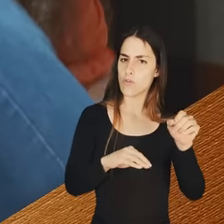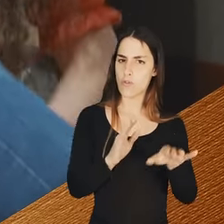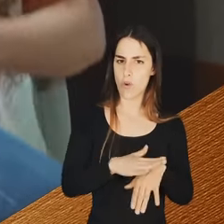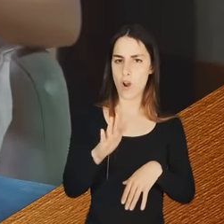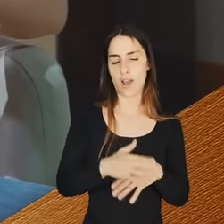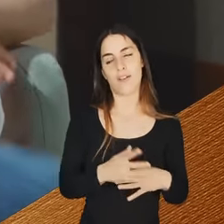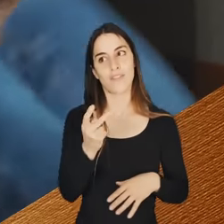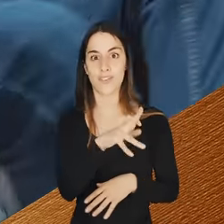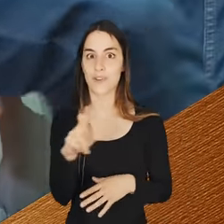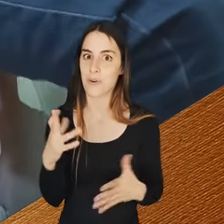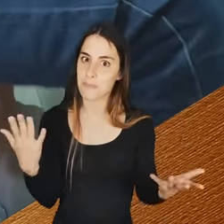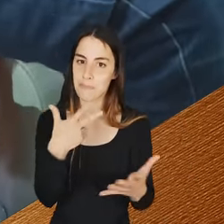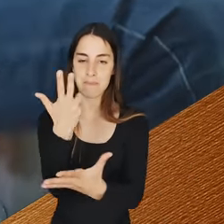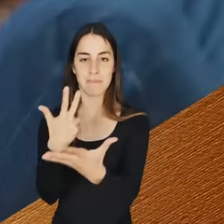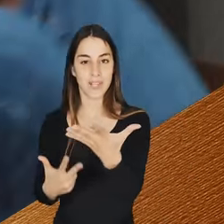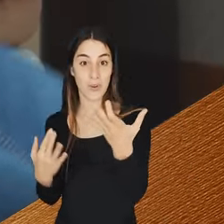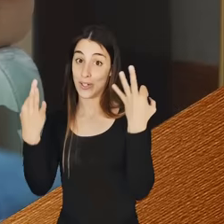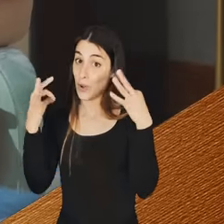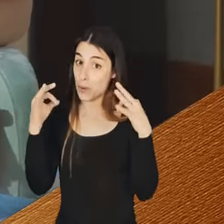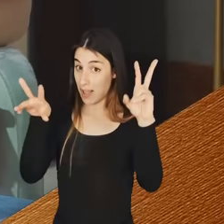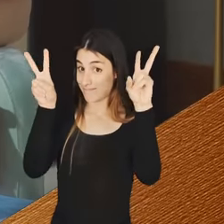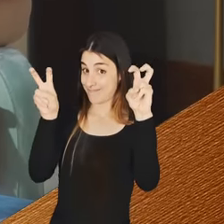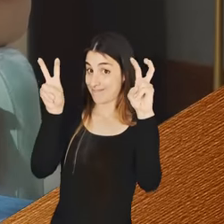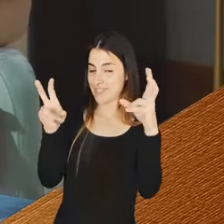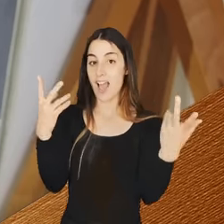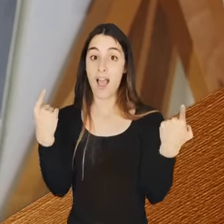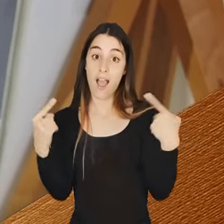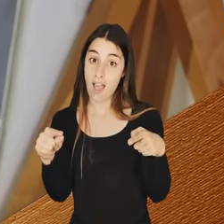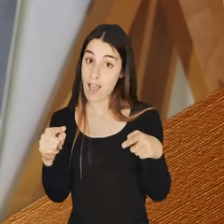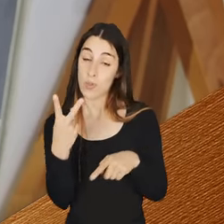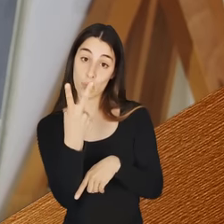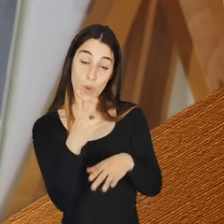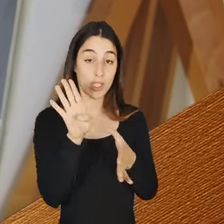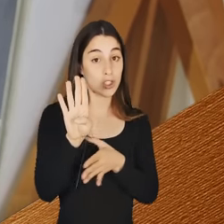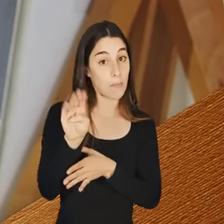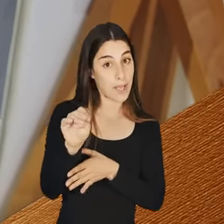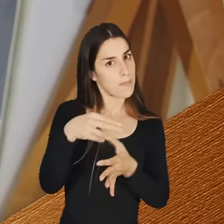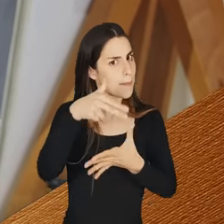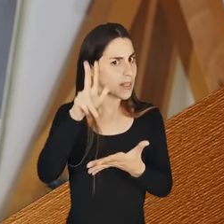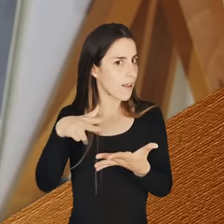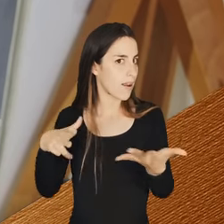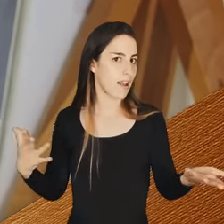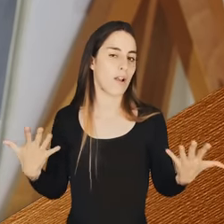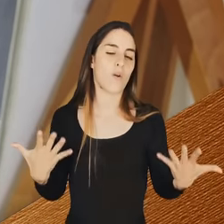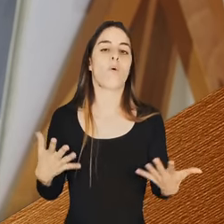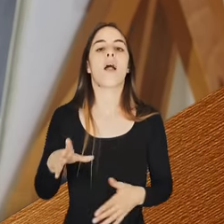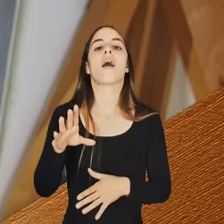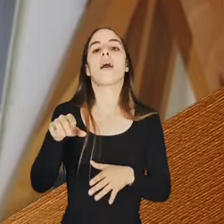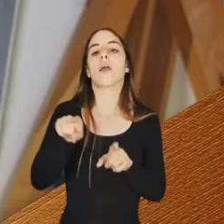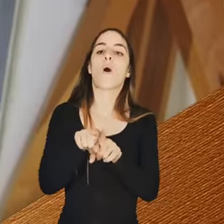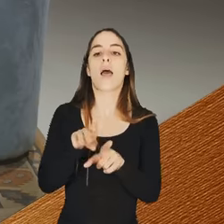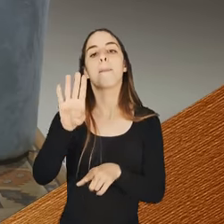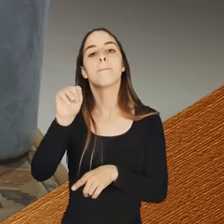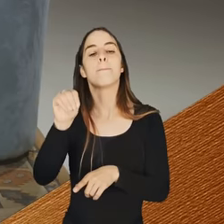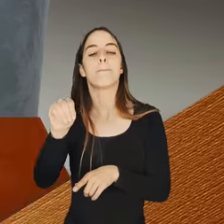dizer, um pintor considerado normal usa os dois pés para estar a pintar. Quer dizer, agora estava a pintar com um pé e tinha outro pé